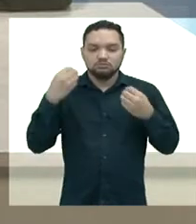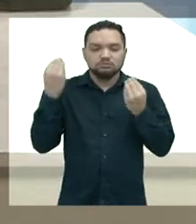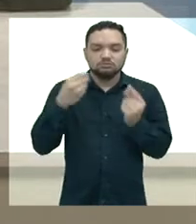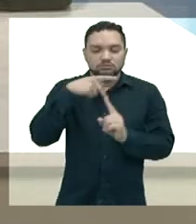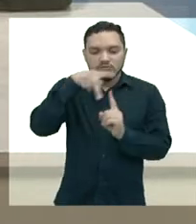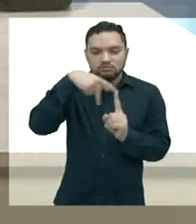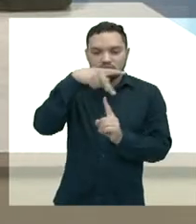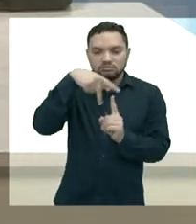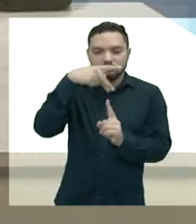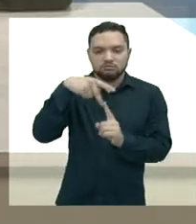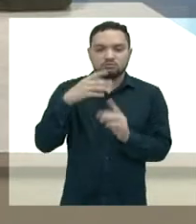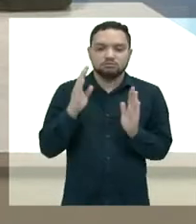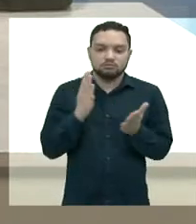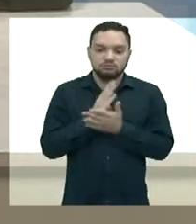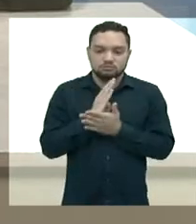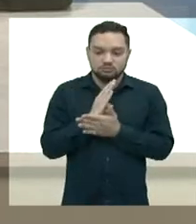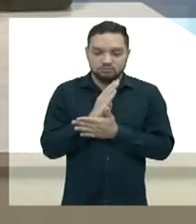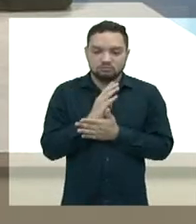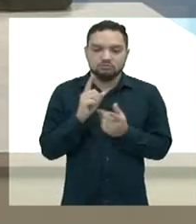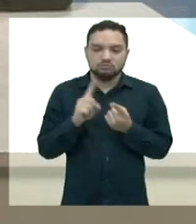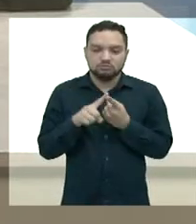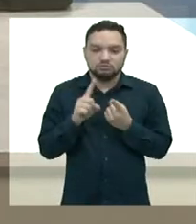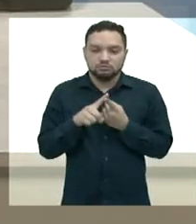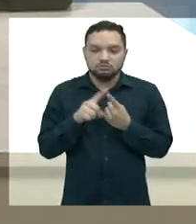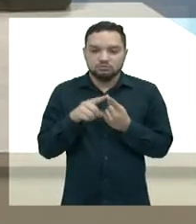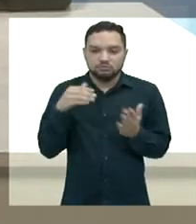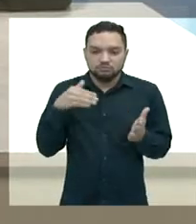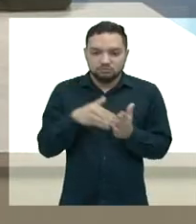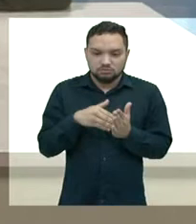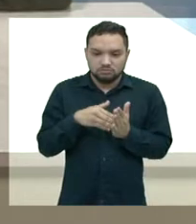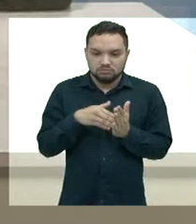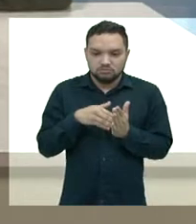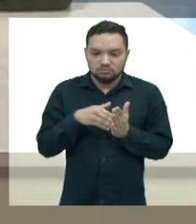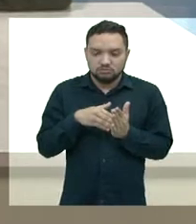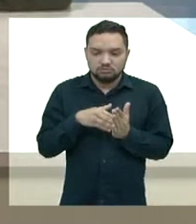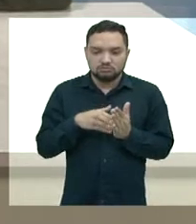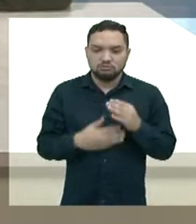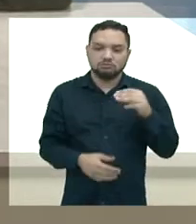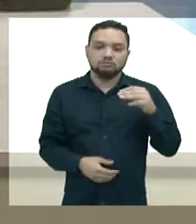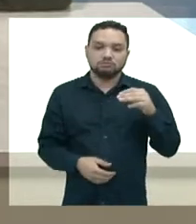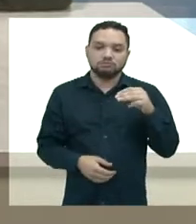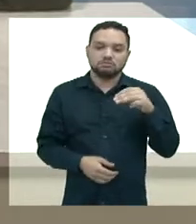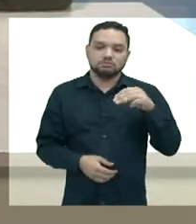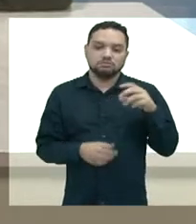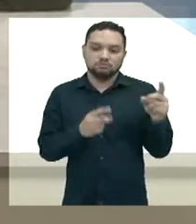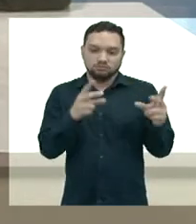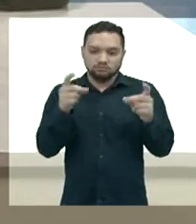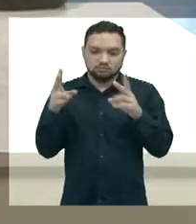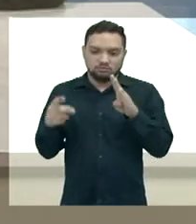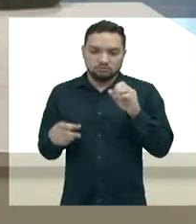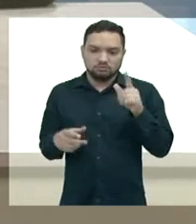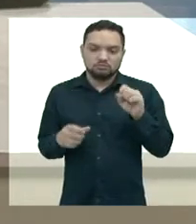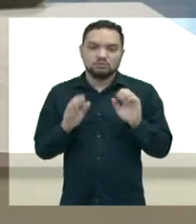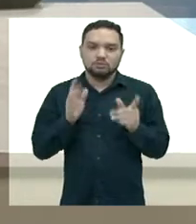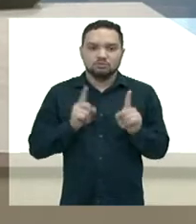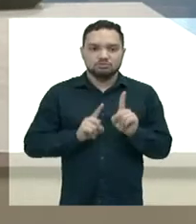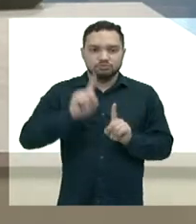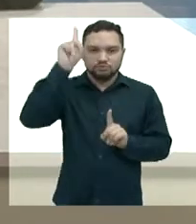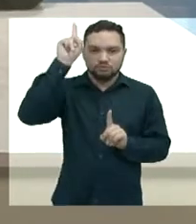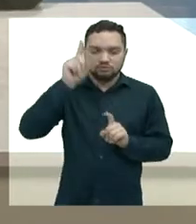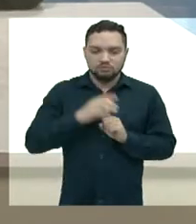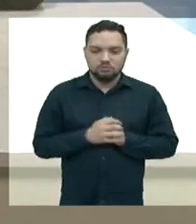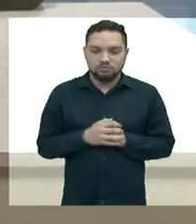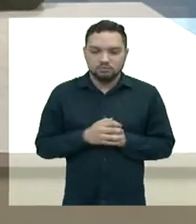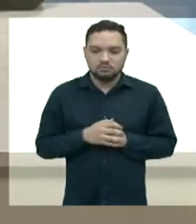já pré-aprovada. E, para finalizar, o mercado financeiro, as bolsas, elas dispararam, né?